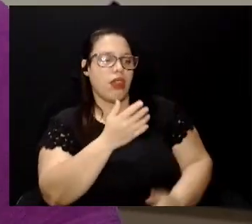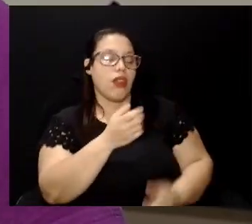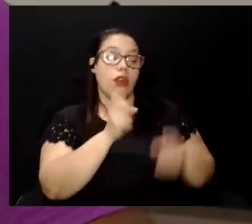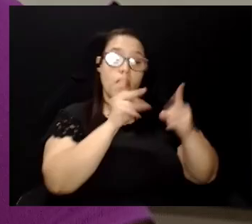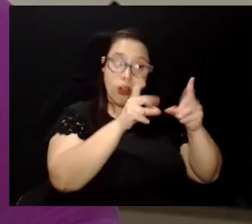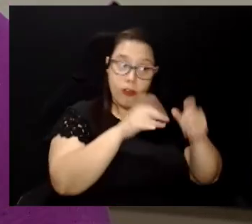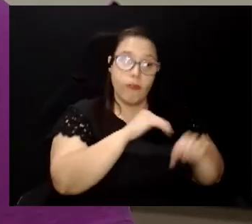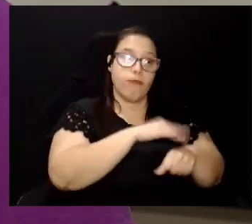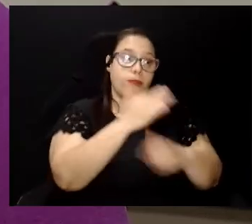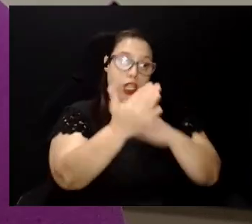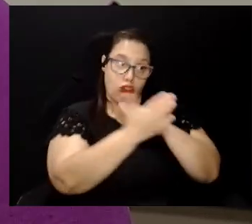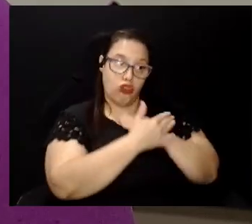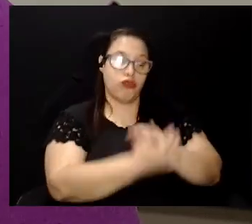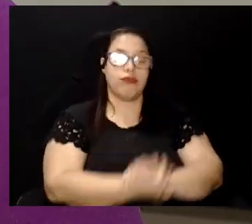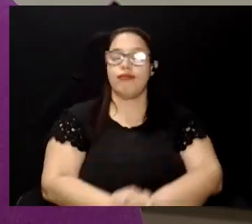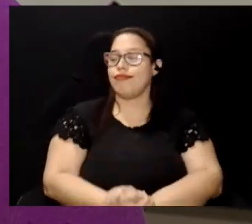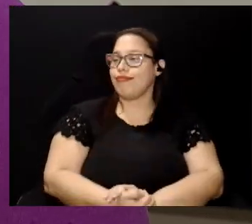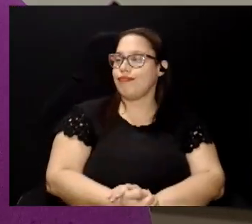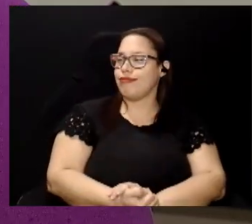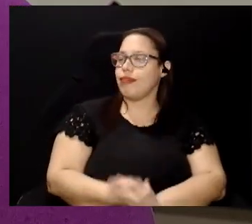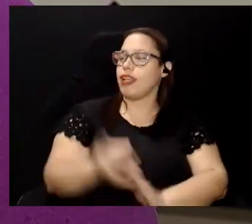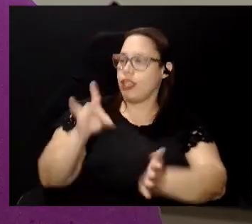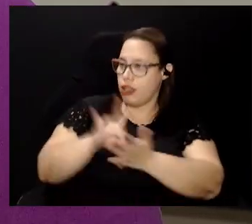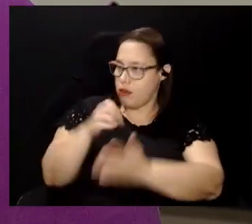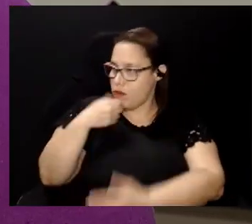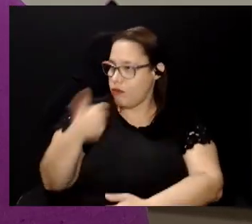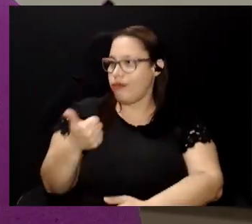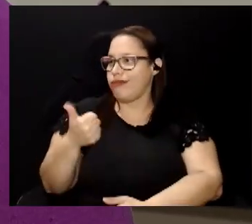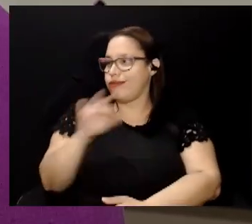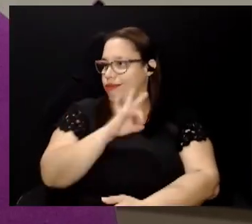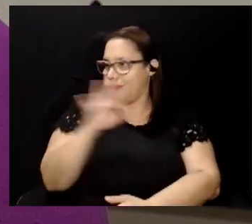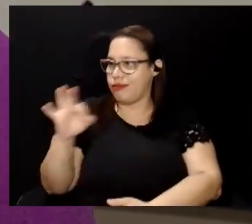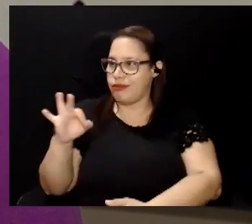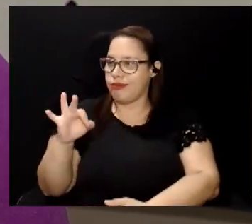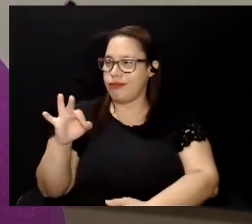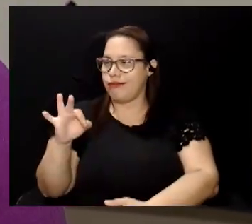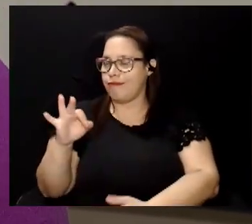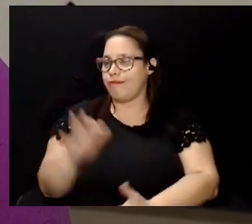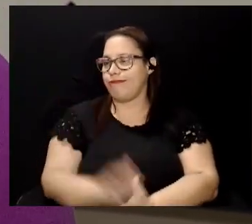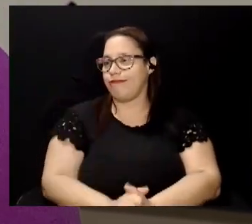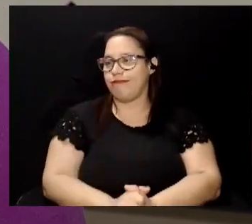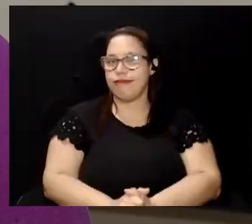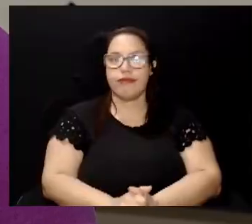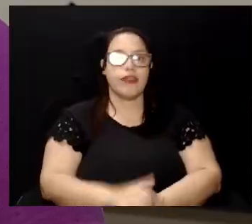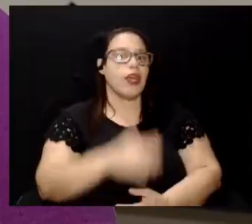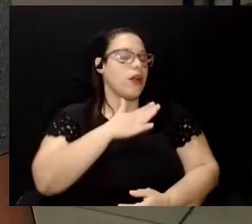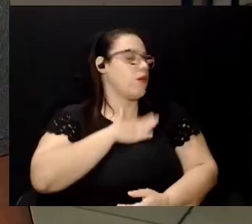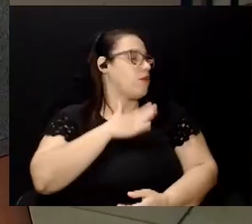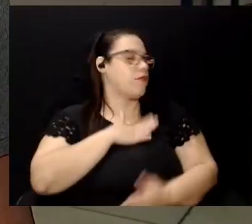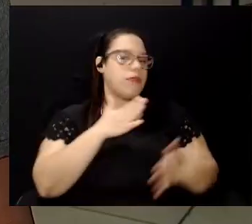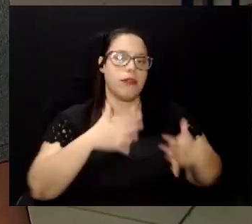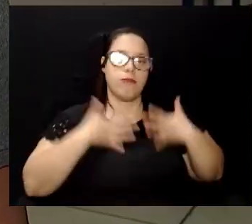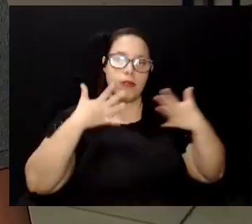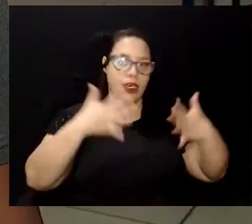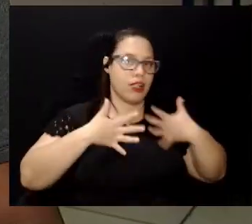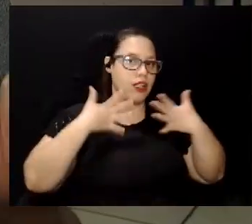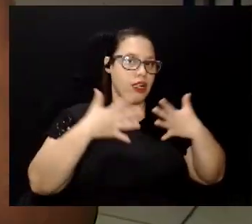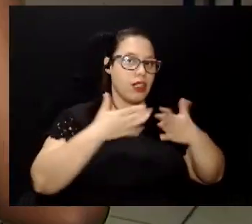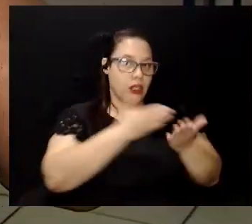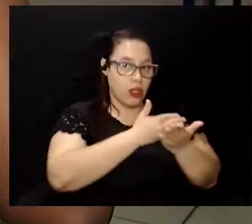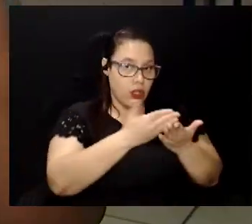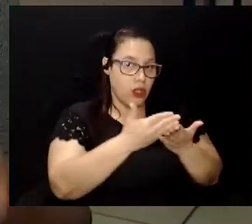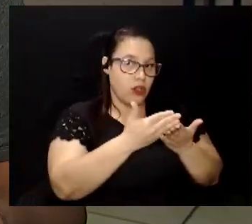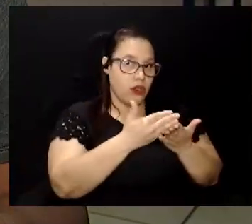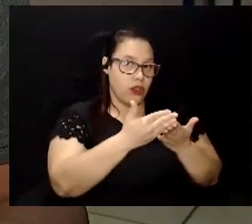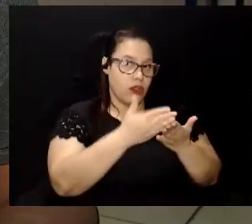eu vendo, já me ajuda bastante. Então tem valido a pena? Tem valido muito a pena. Para mim foi uma alegria,